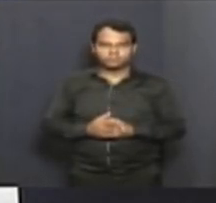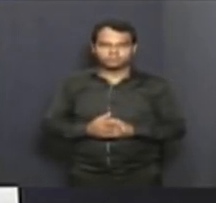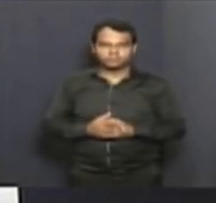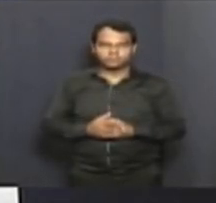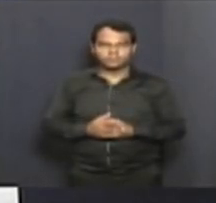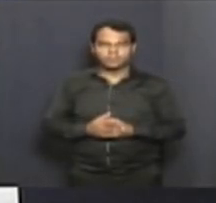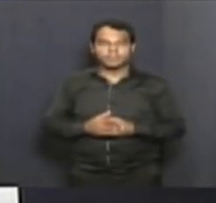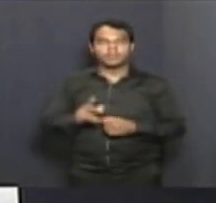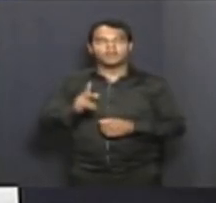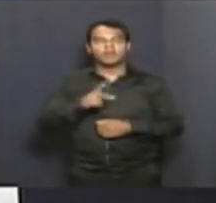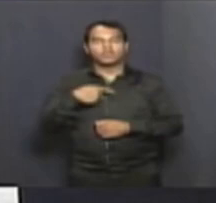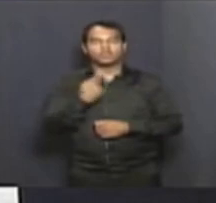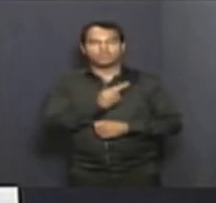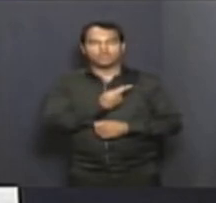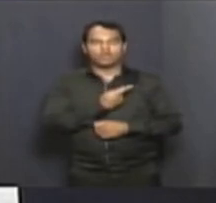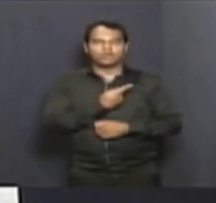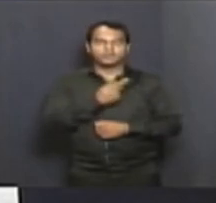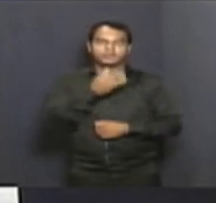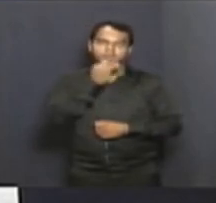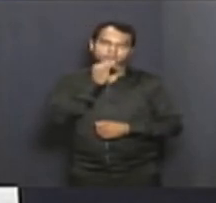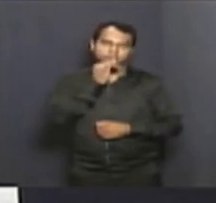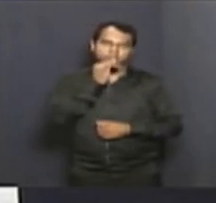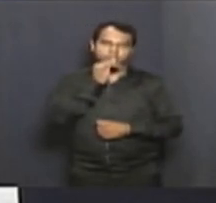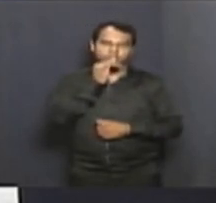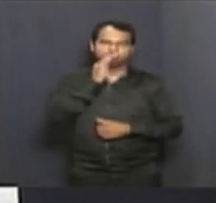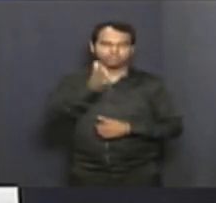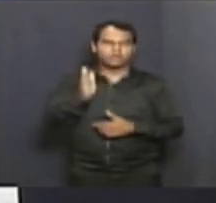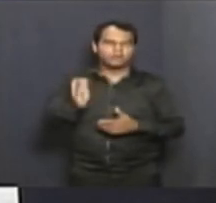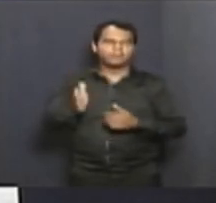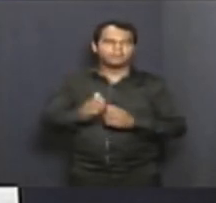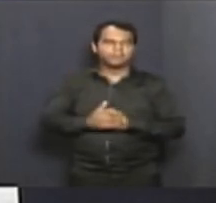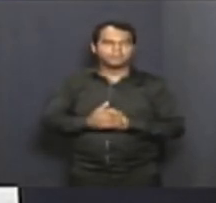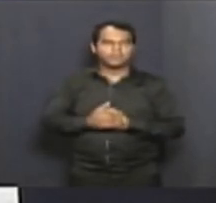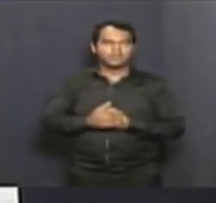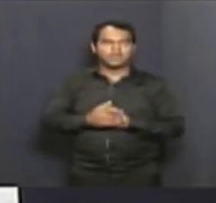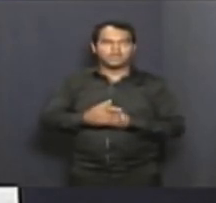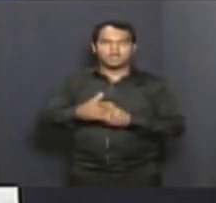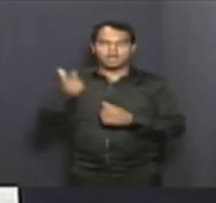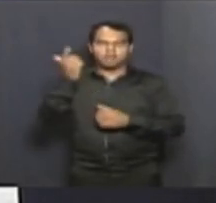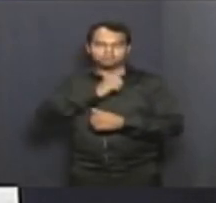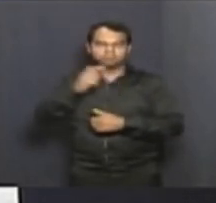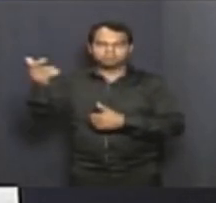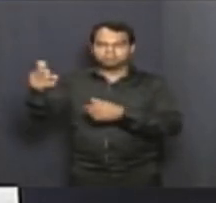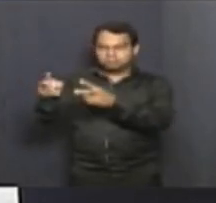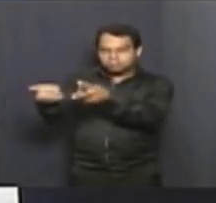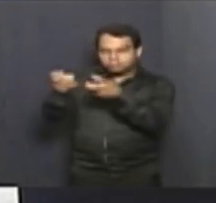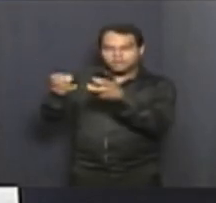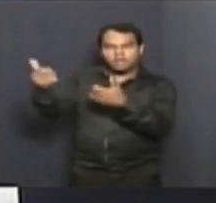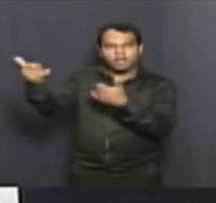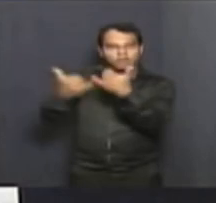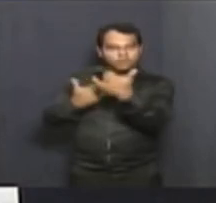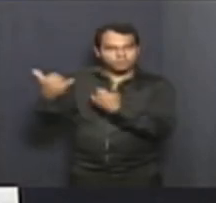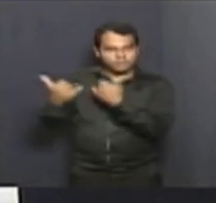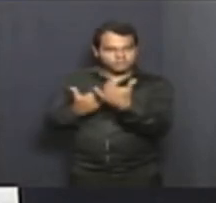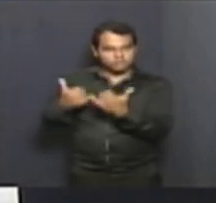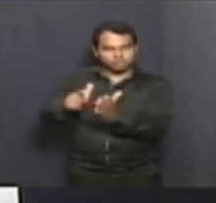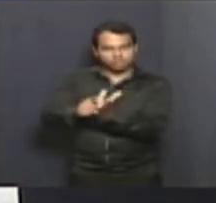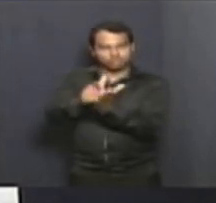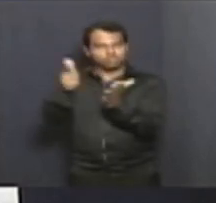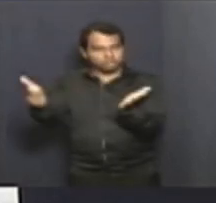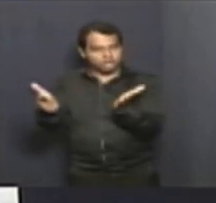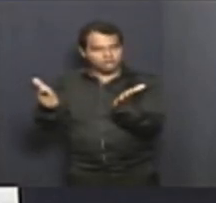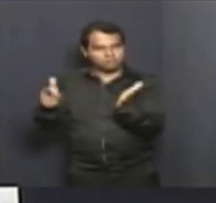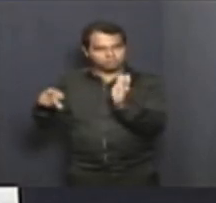nós tivemos as informações através do principal jornal de circulação